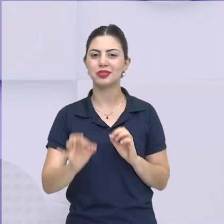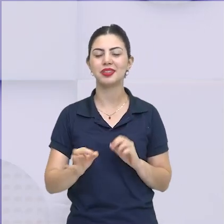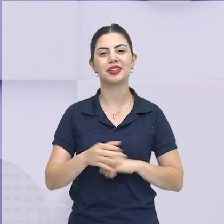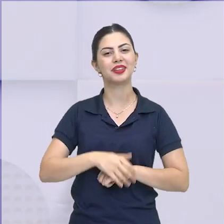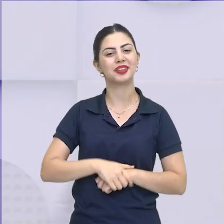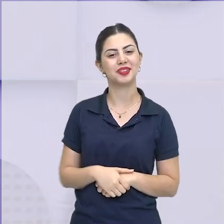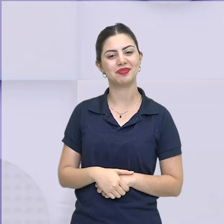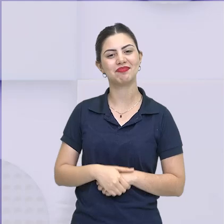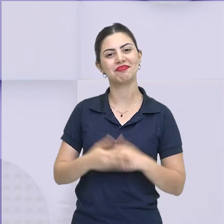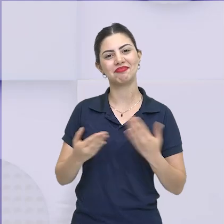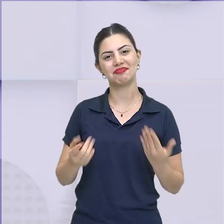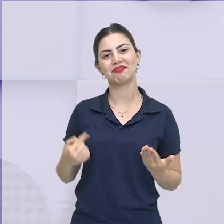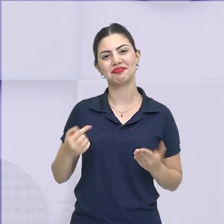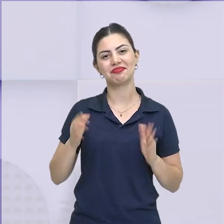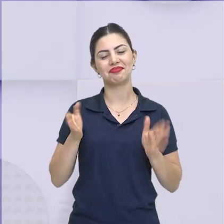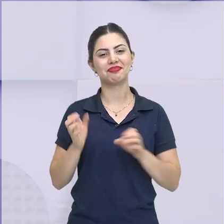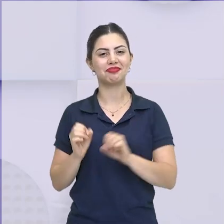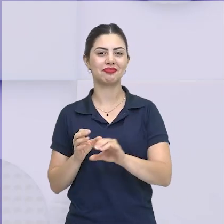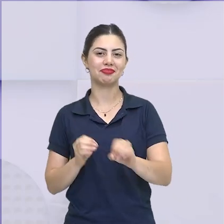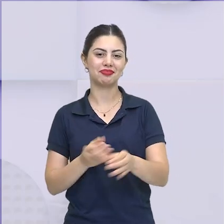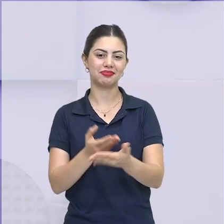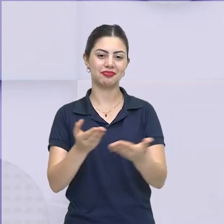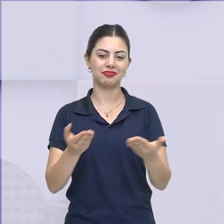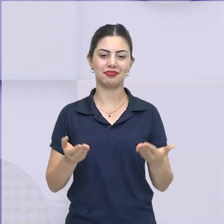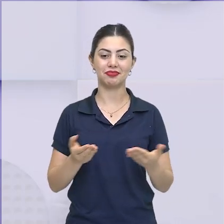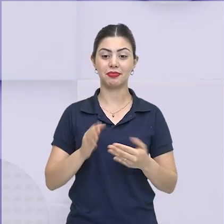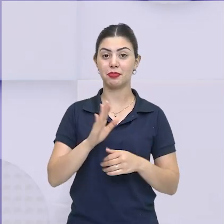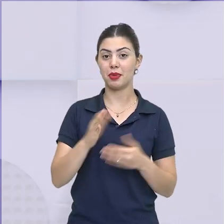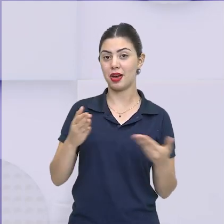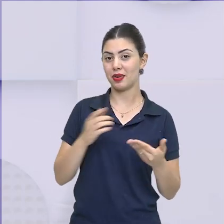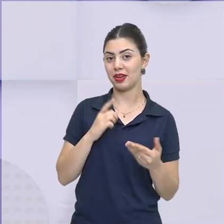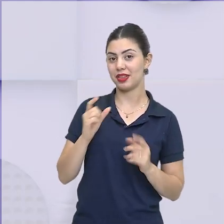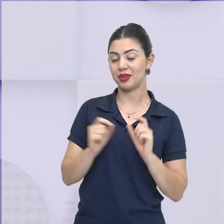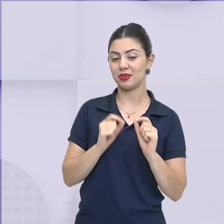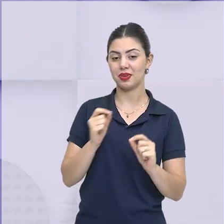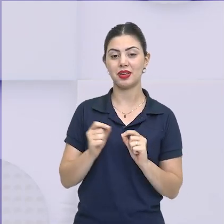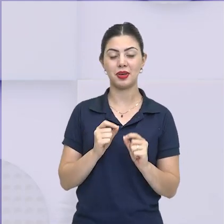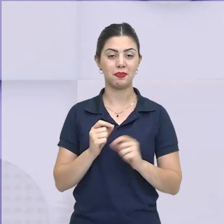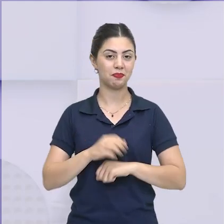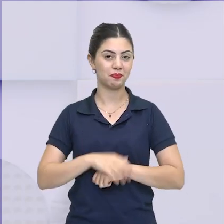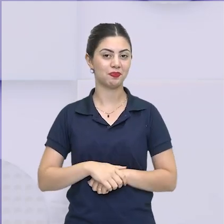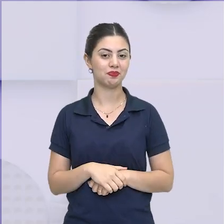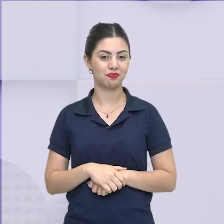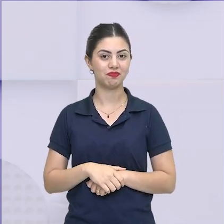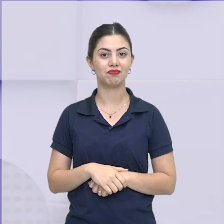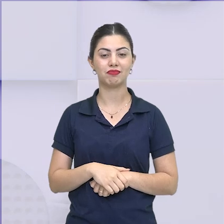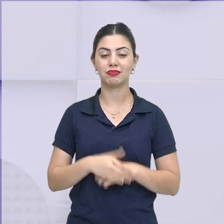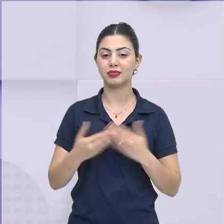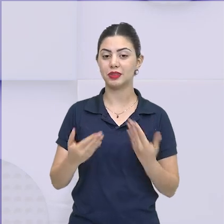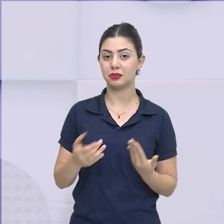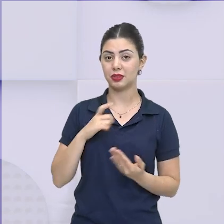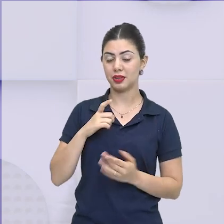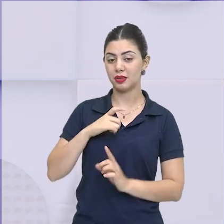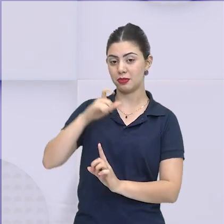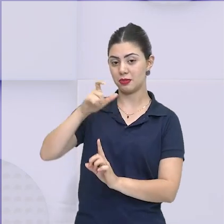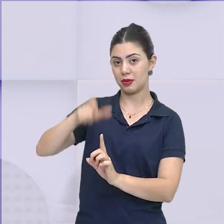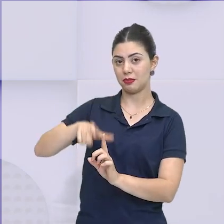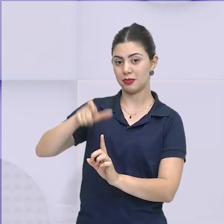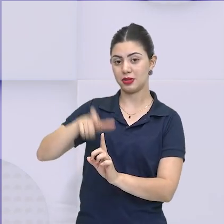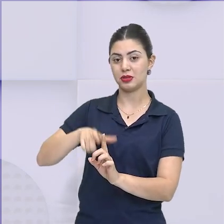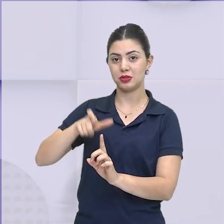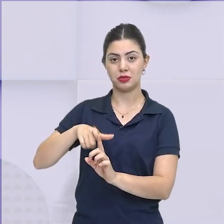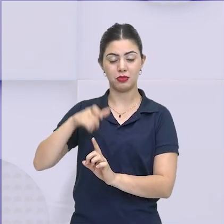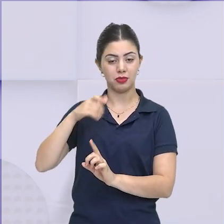esse voo panorâmico, eu quero te deixar uma bonita mensagem de uma grande testemunha de direitos humanos